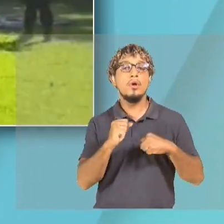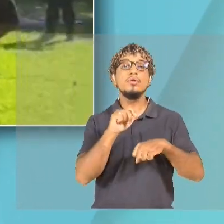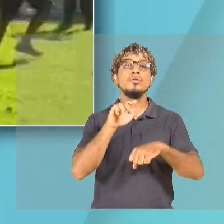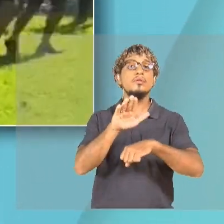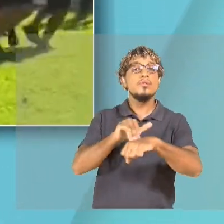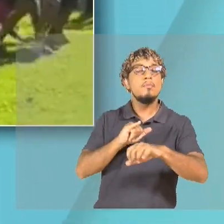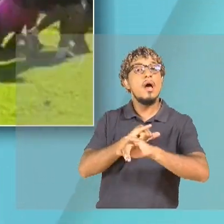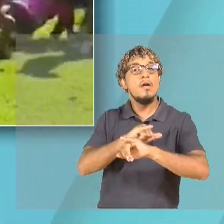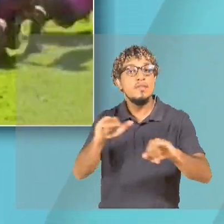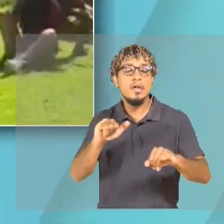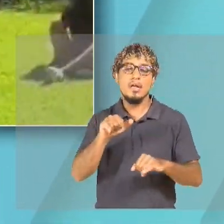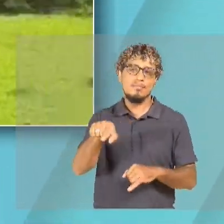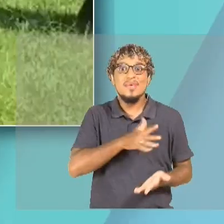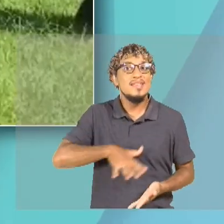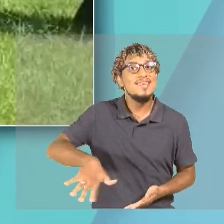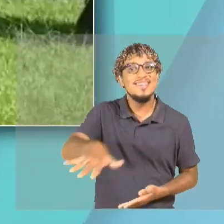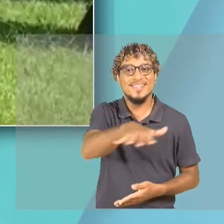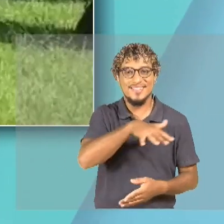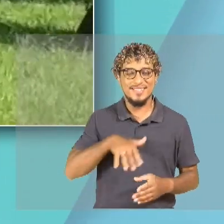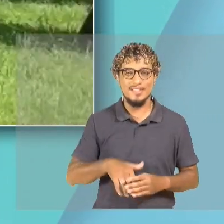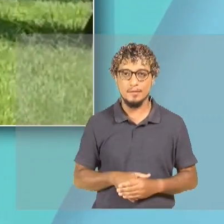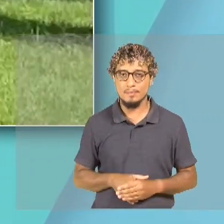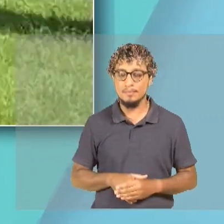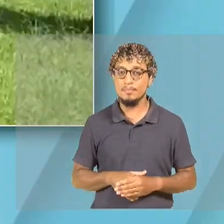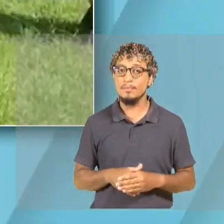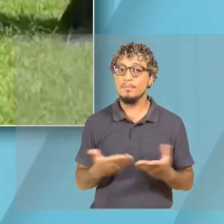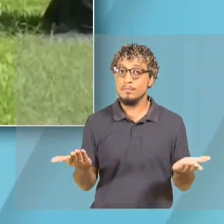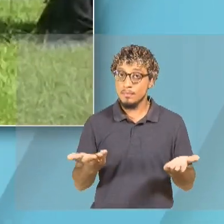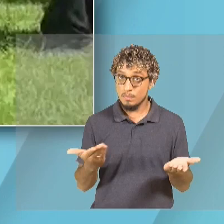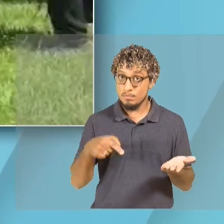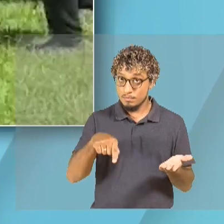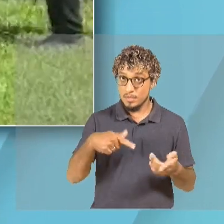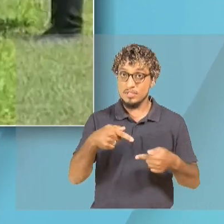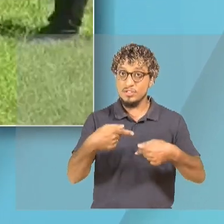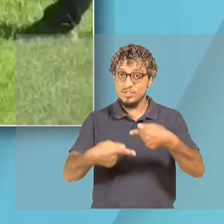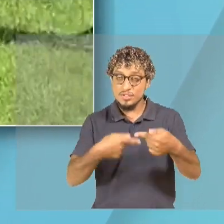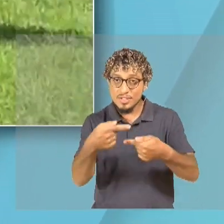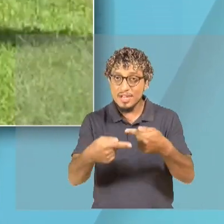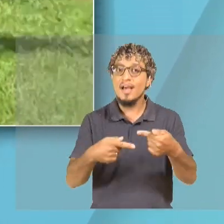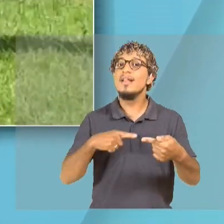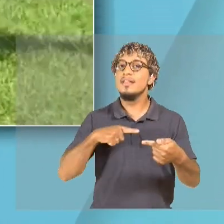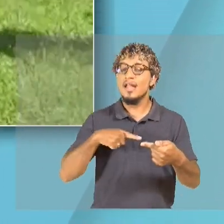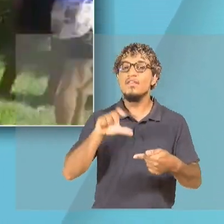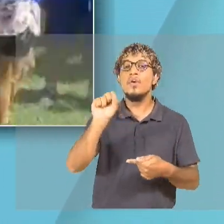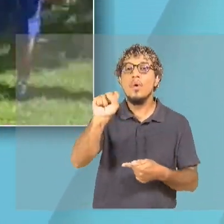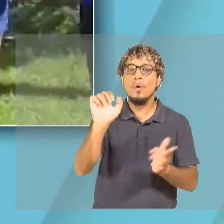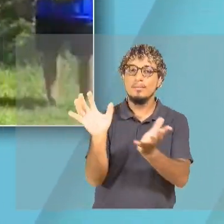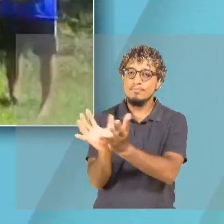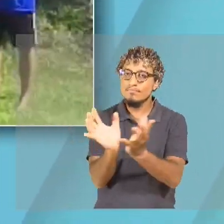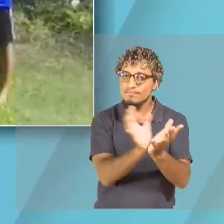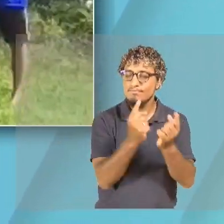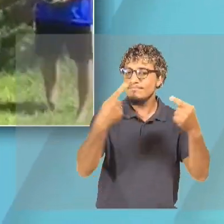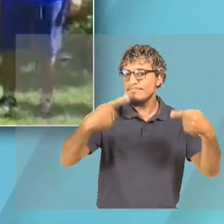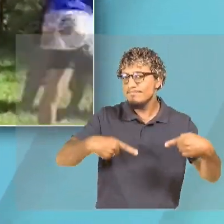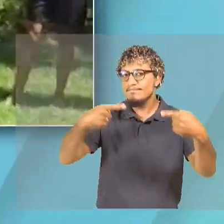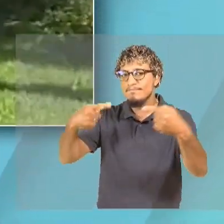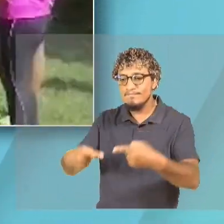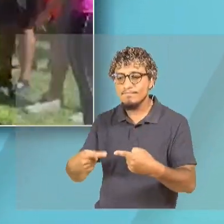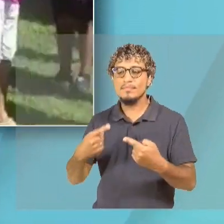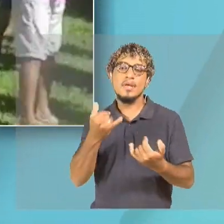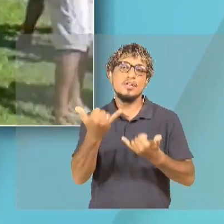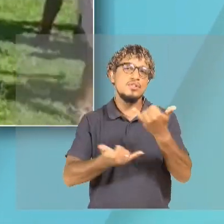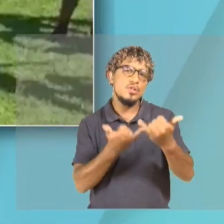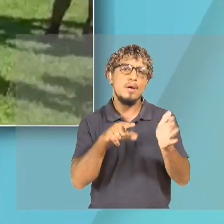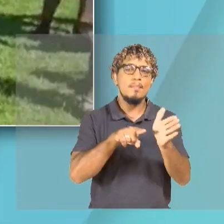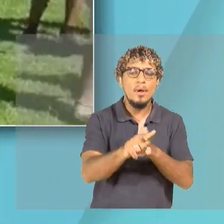as pessoas que não são surdas. A edição desse ano reuniu 8 equipes, que disputaram provas como jogos